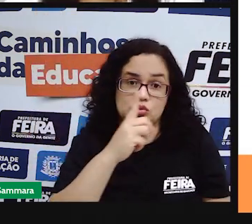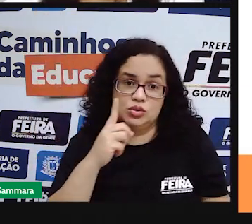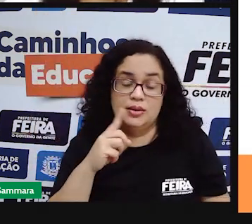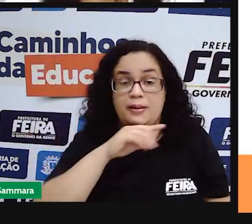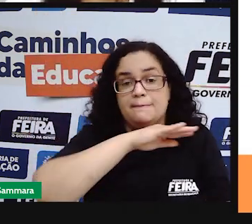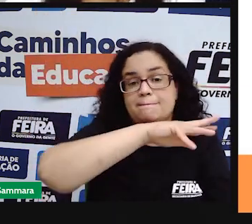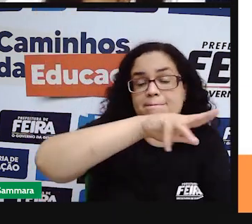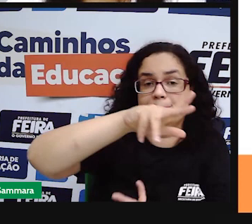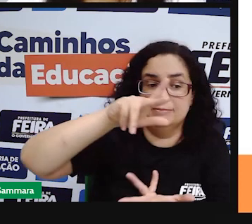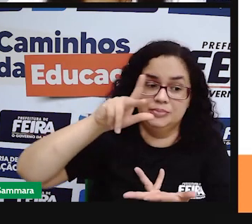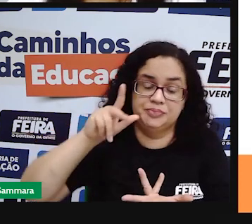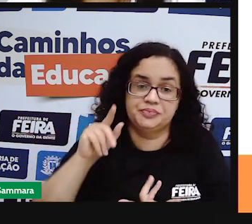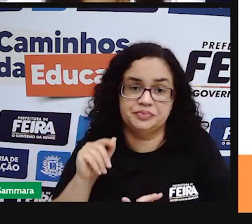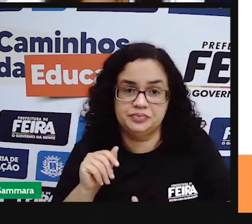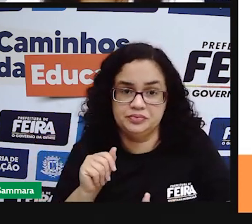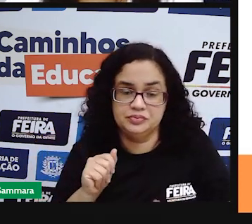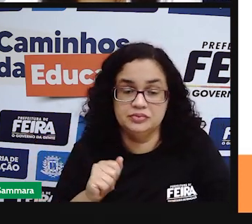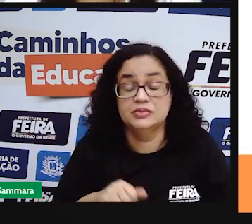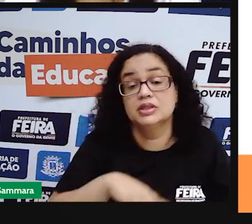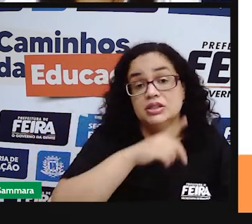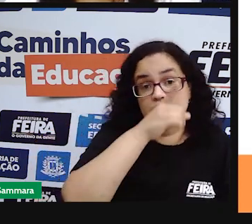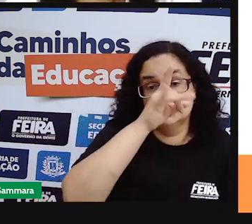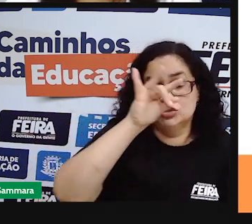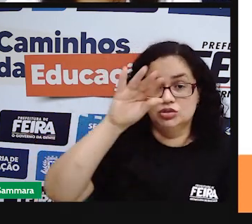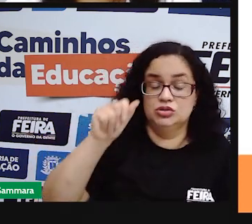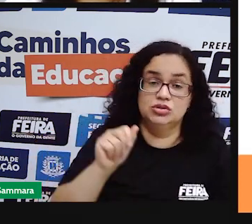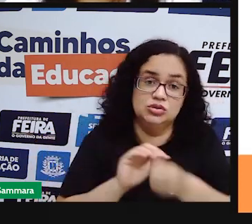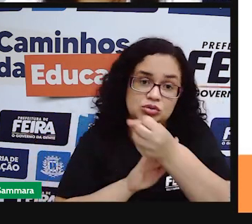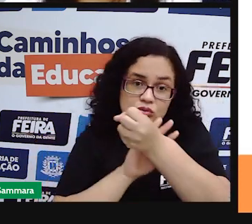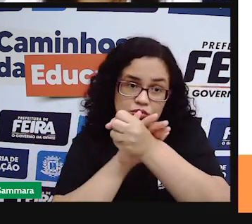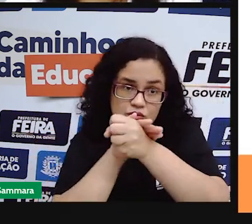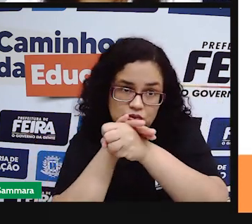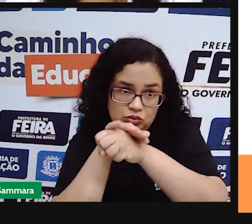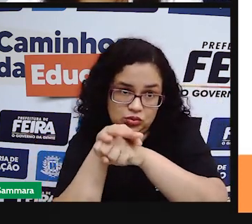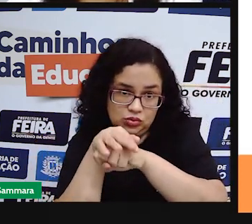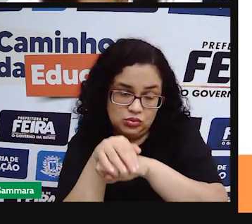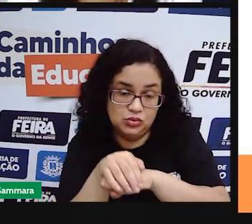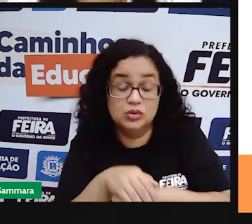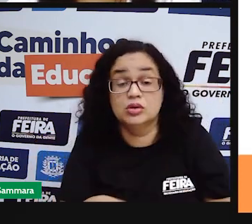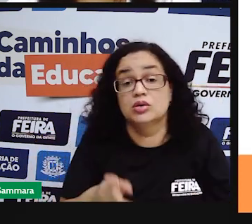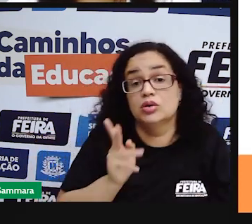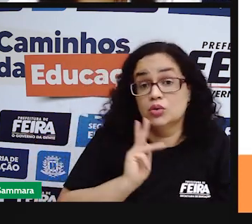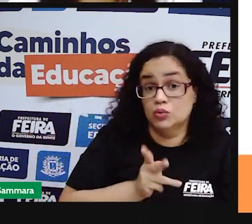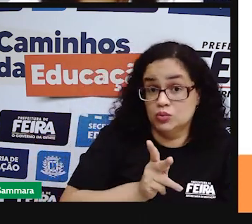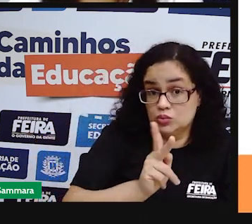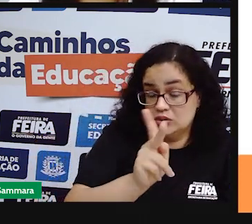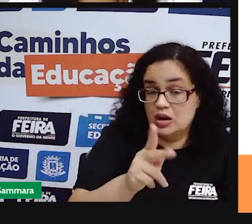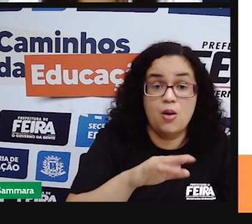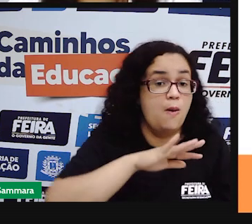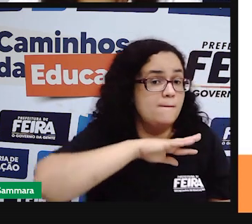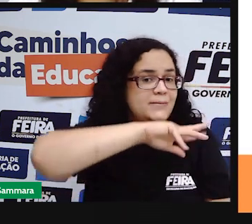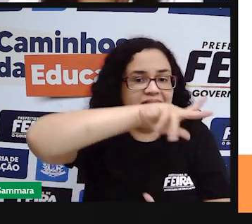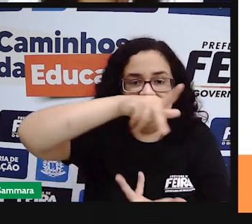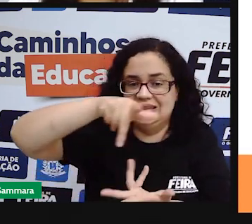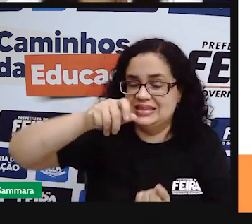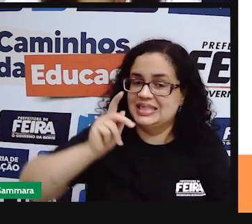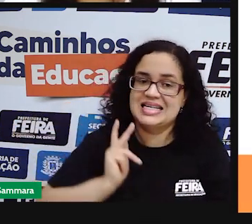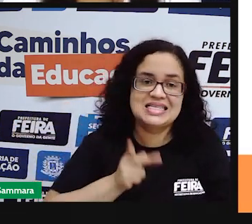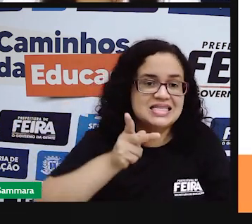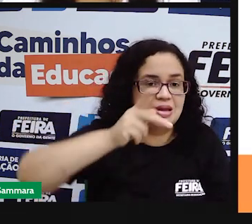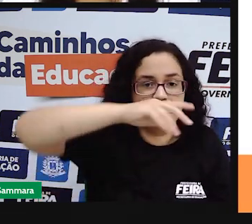e se formem aí os dias e as noites de forma contínua, porque o planeta não para de girar.